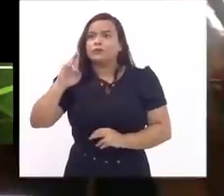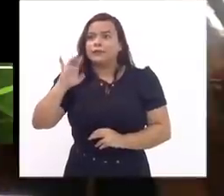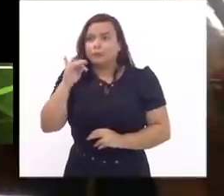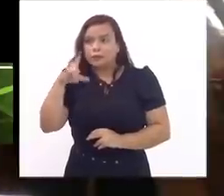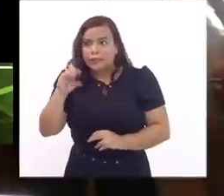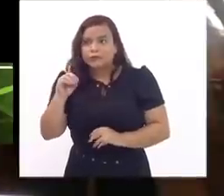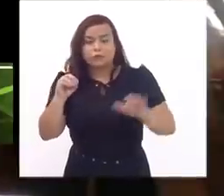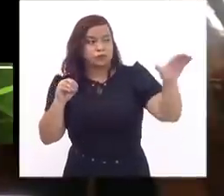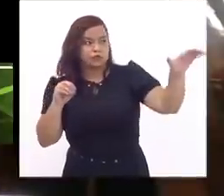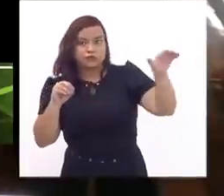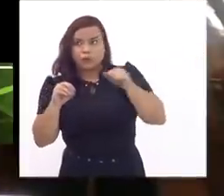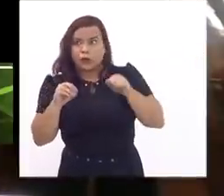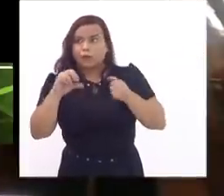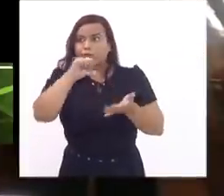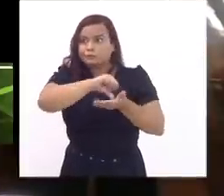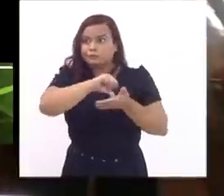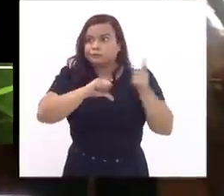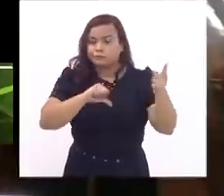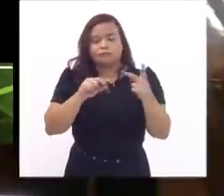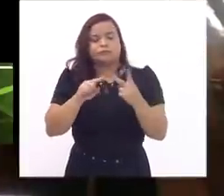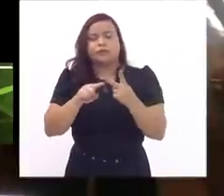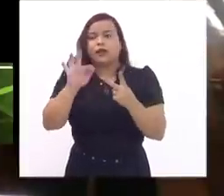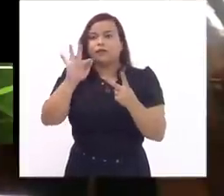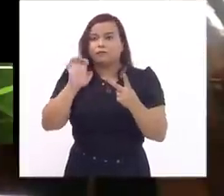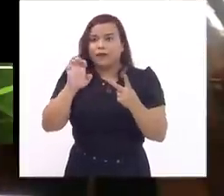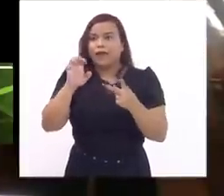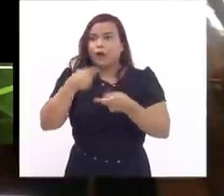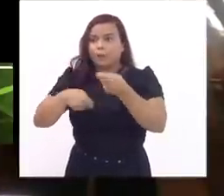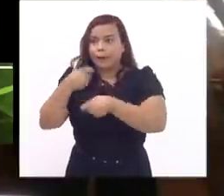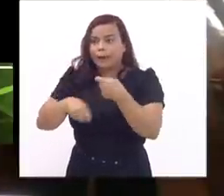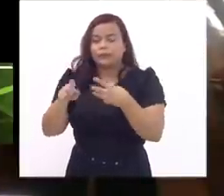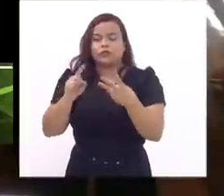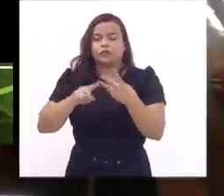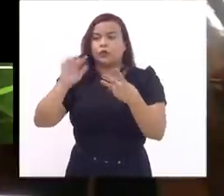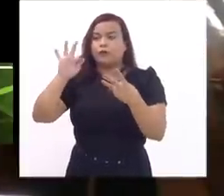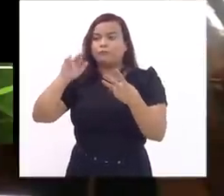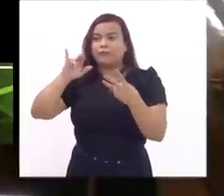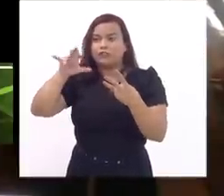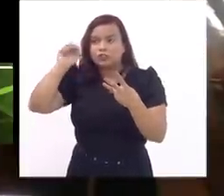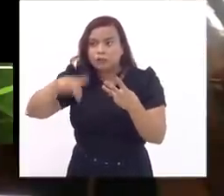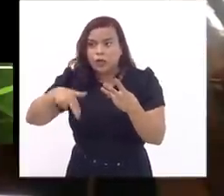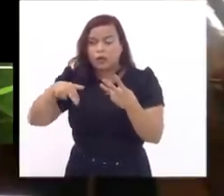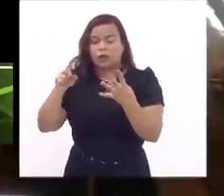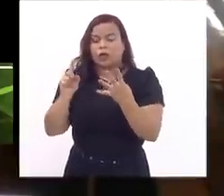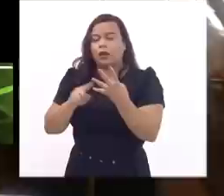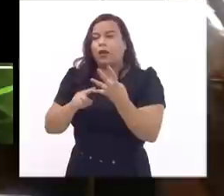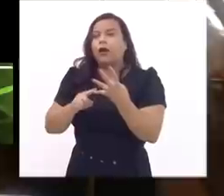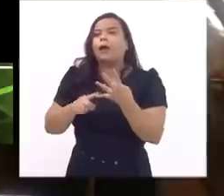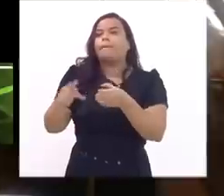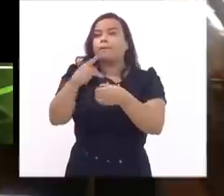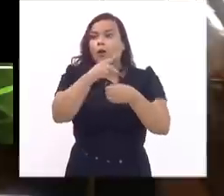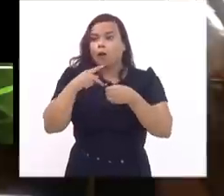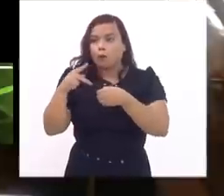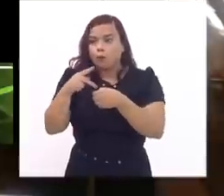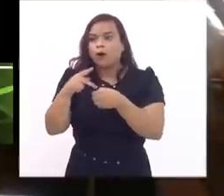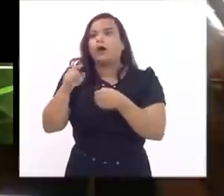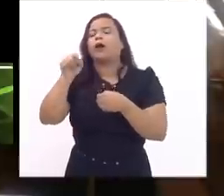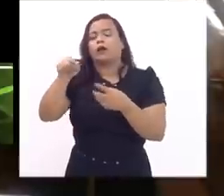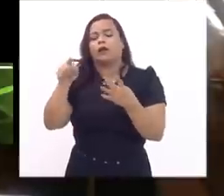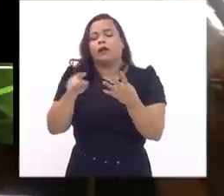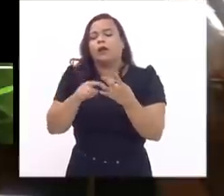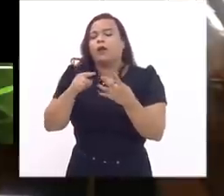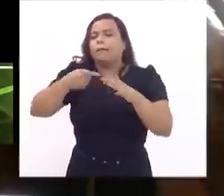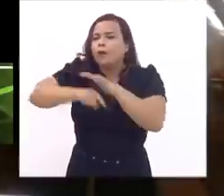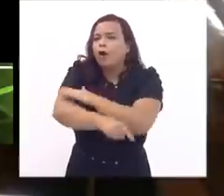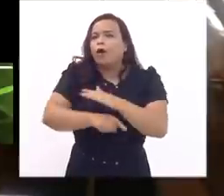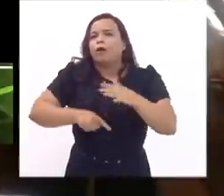órgão técnico, chamasse a FEComércio, chamasse a Firjan, a Procuradoria, é isso. E aprofundasse esse